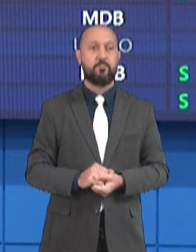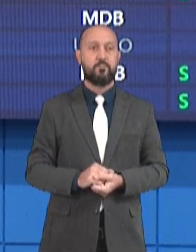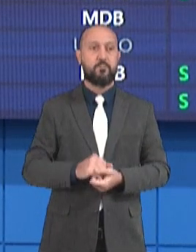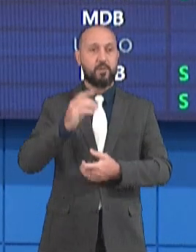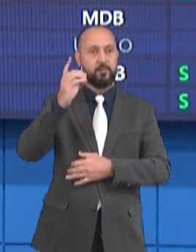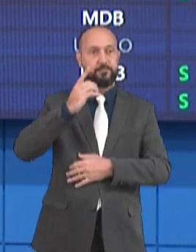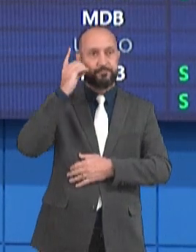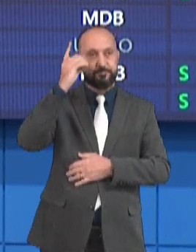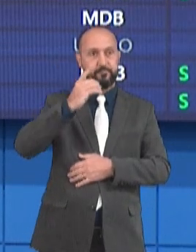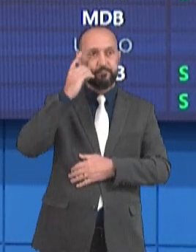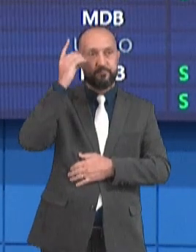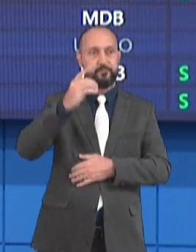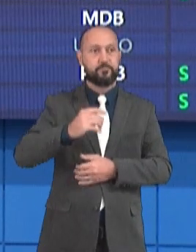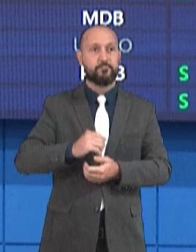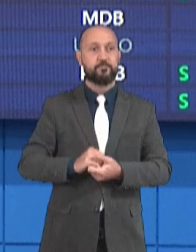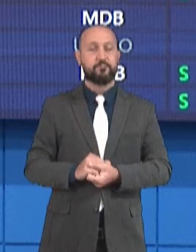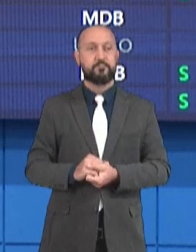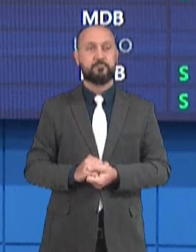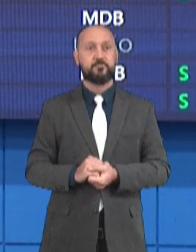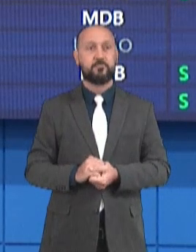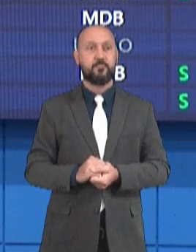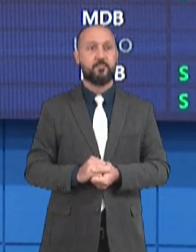Senhores deputados.